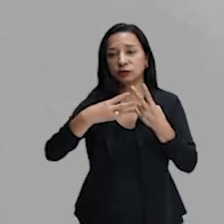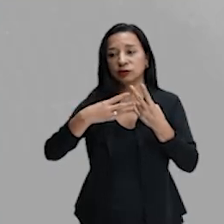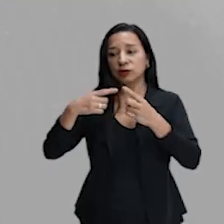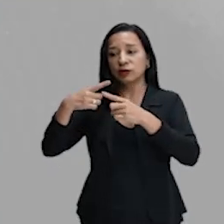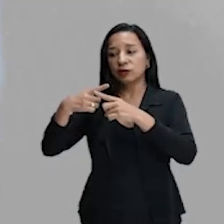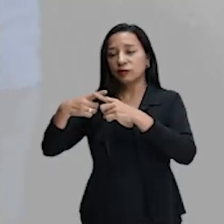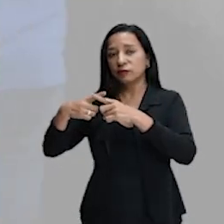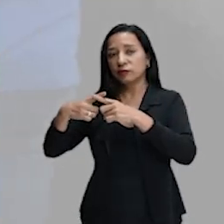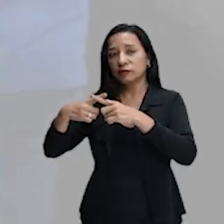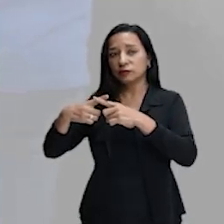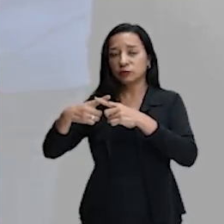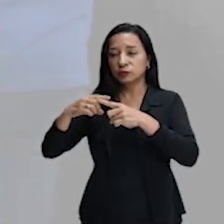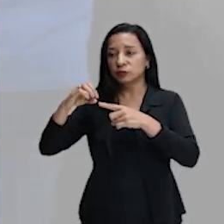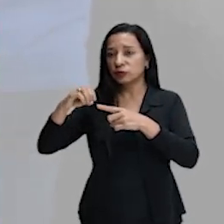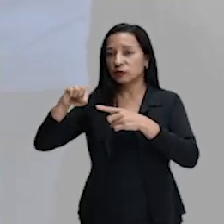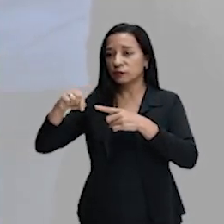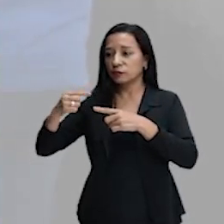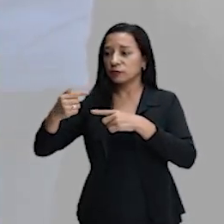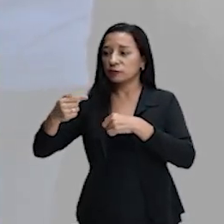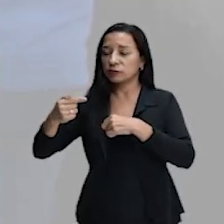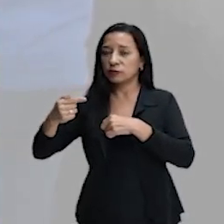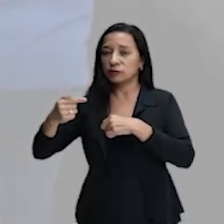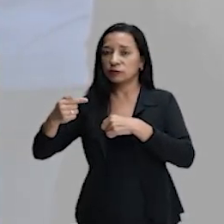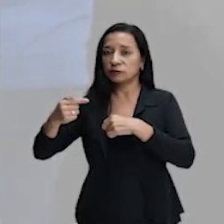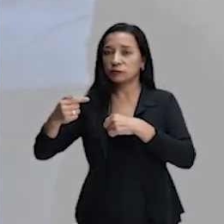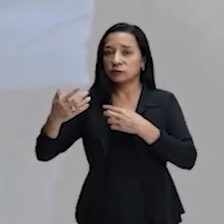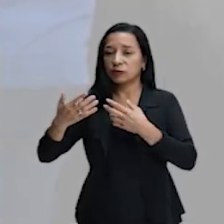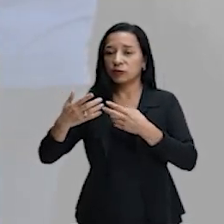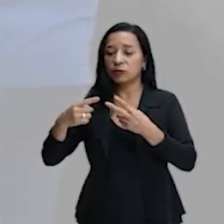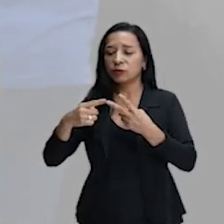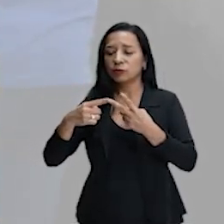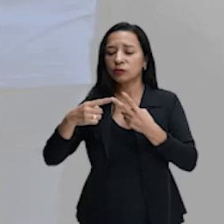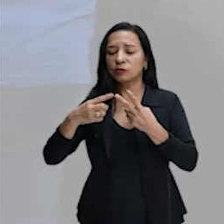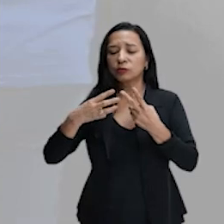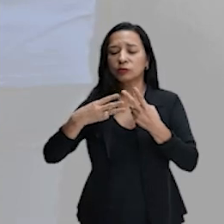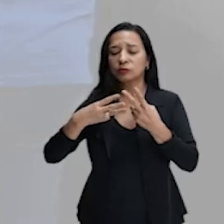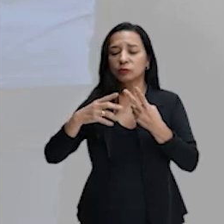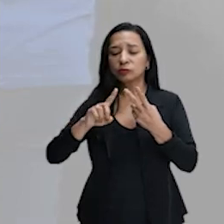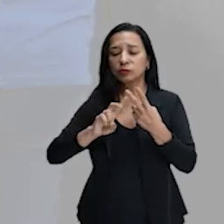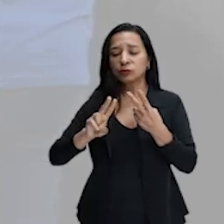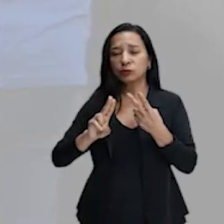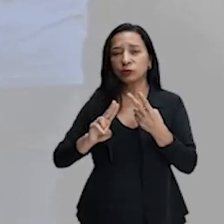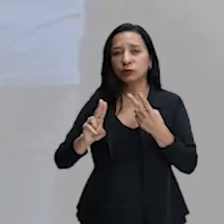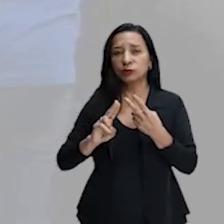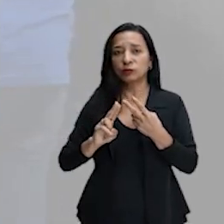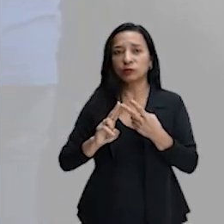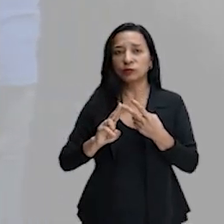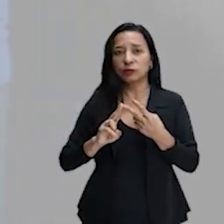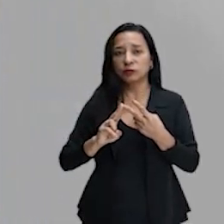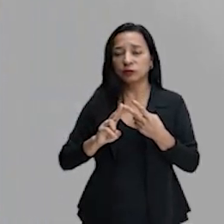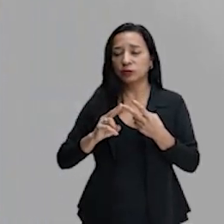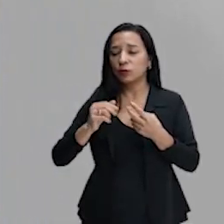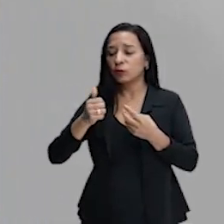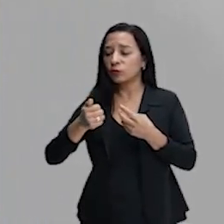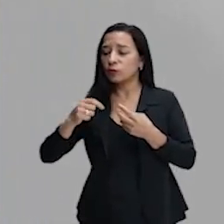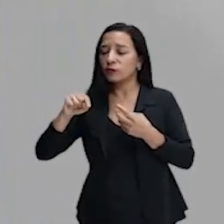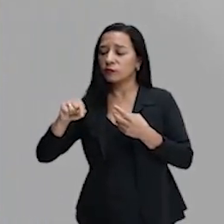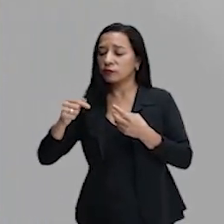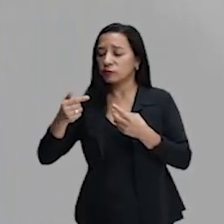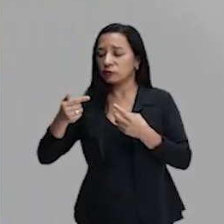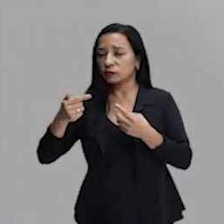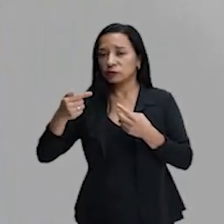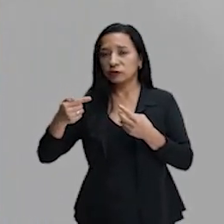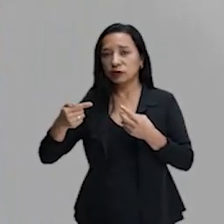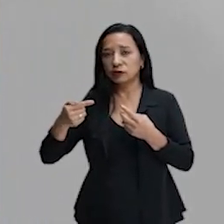por 0,7 vamos chamar que a √3 vamos aproximar e vamos botar 1,7 para √3